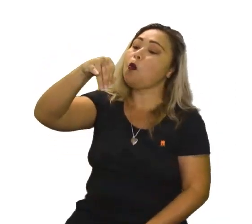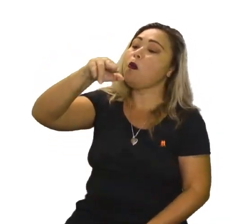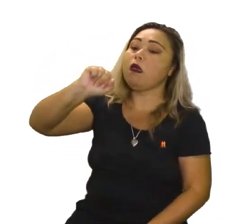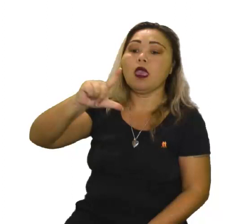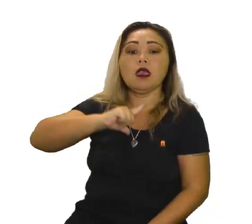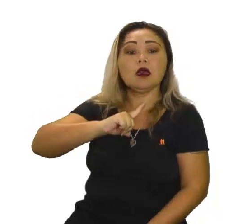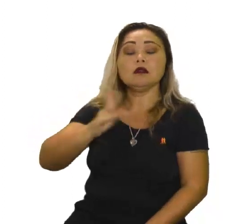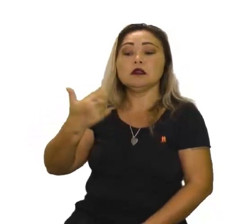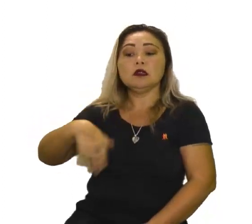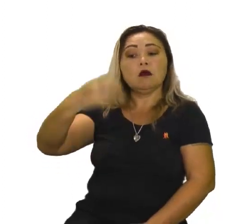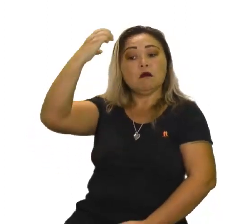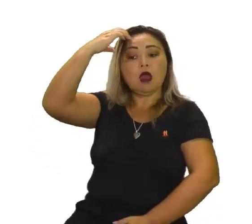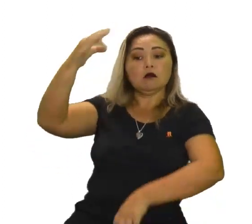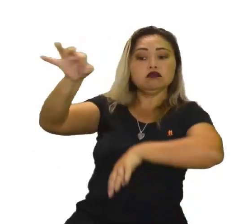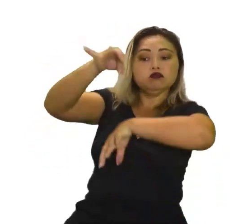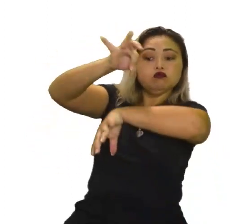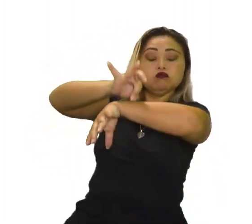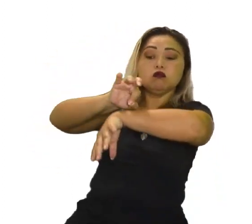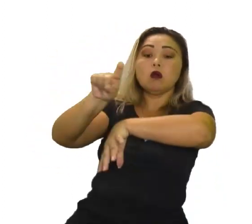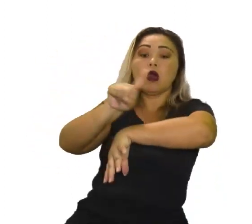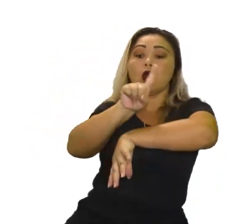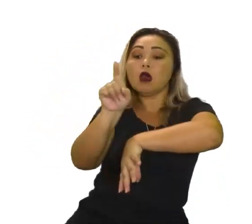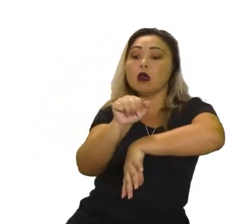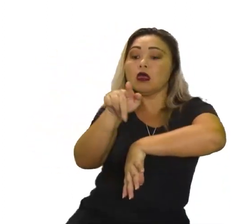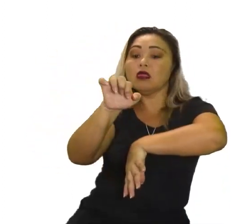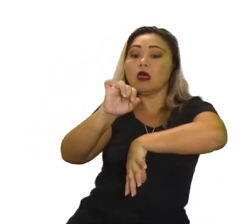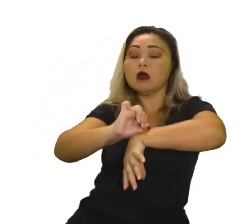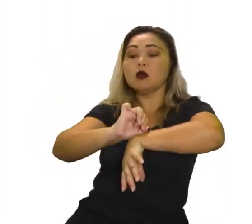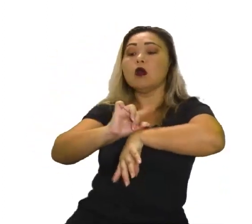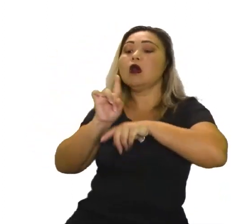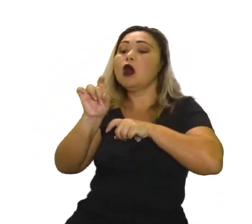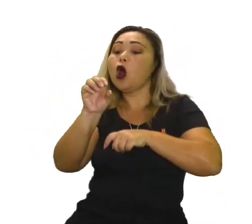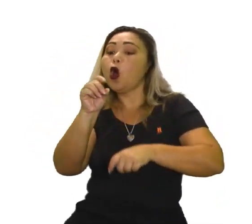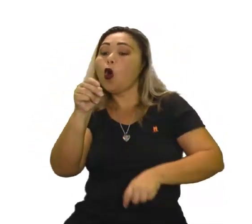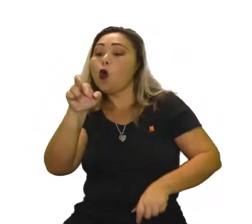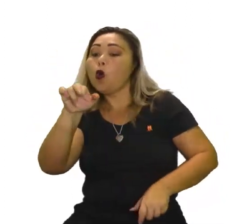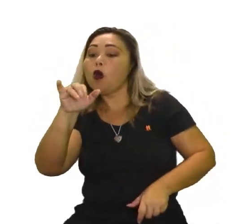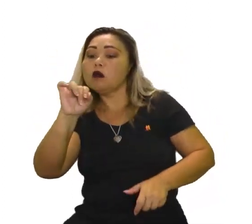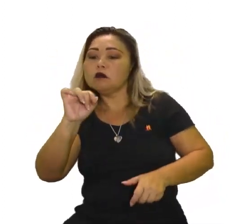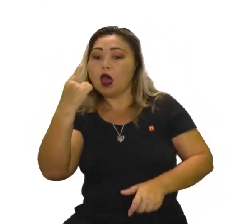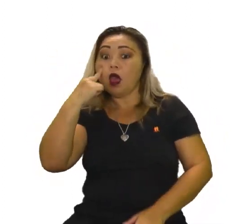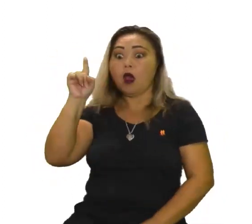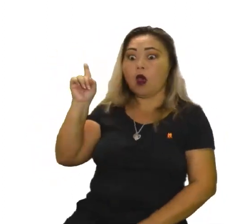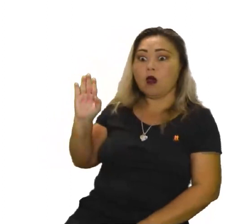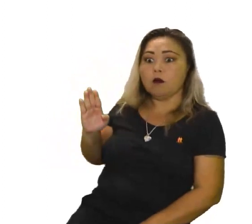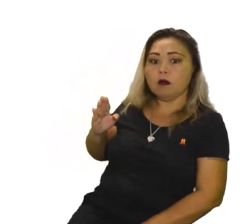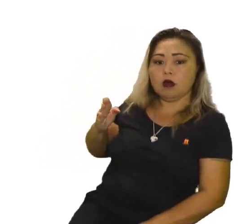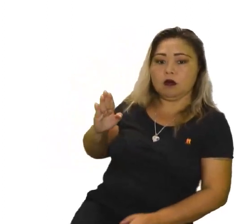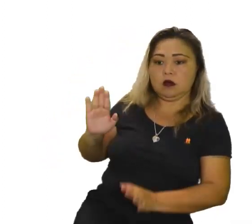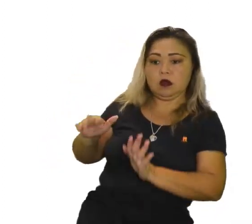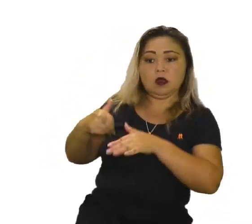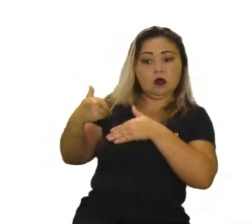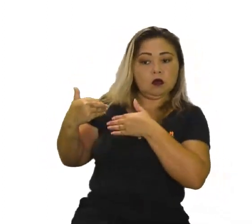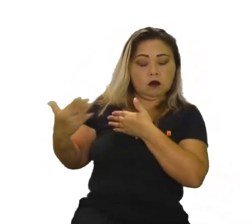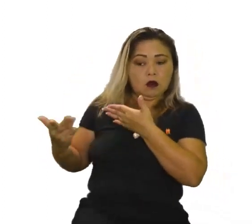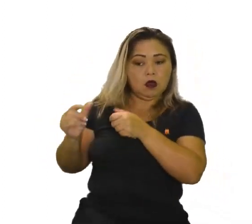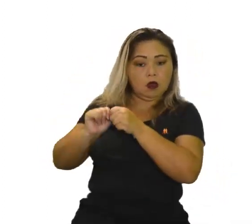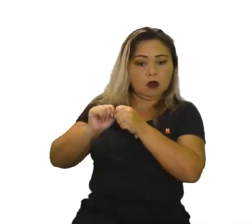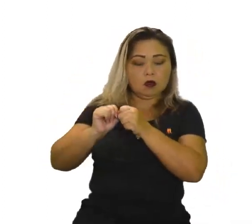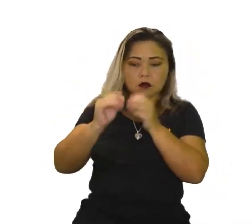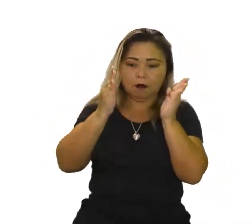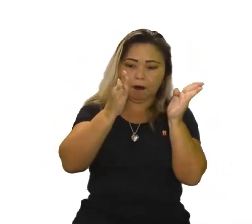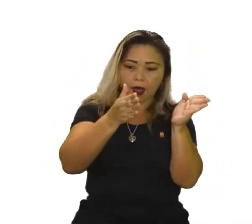temos a rainha, o zangão e a operária. Do jeitinho que vocês estão vendo aí, do lado esquerdo da tela